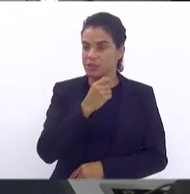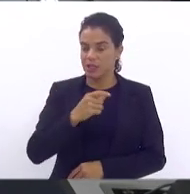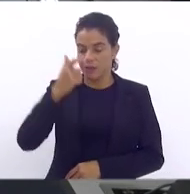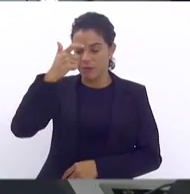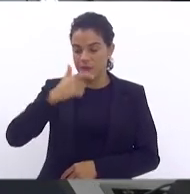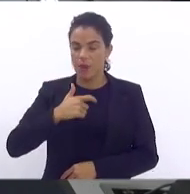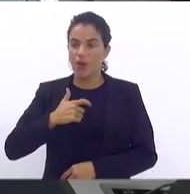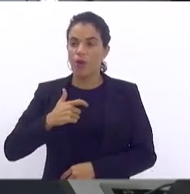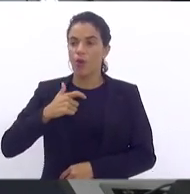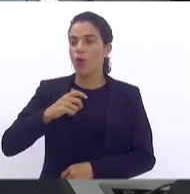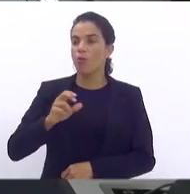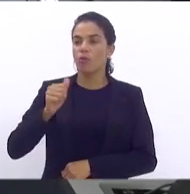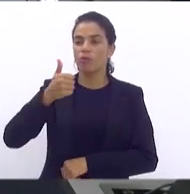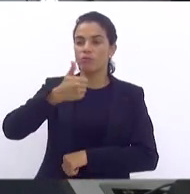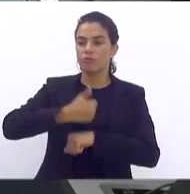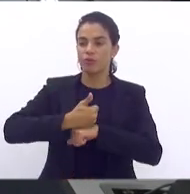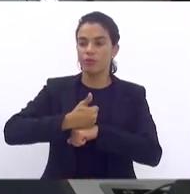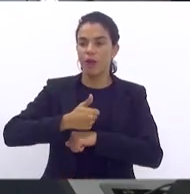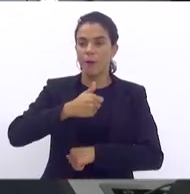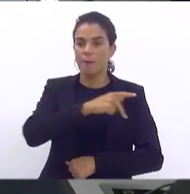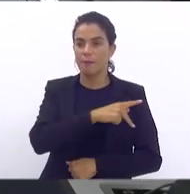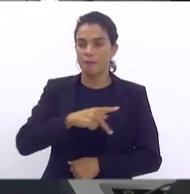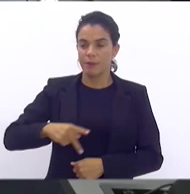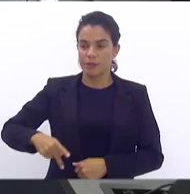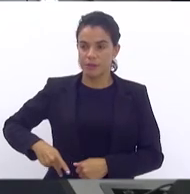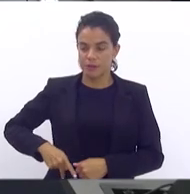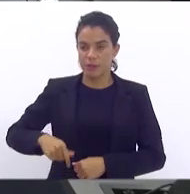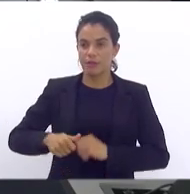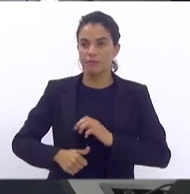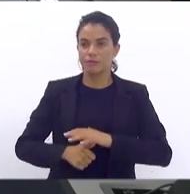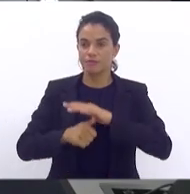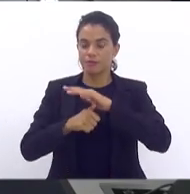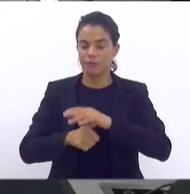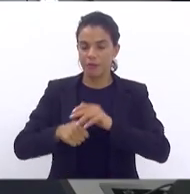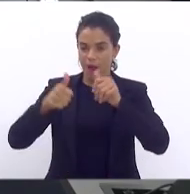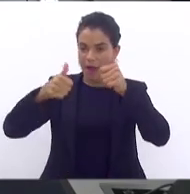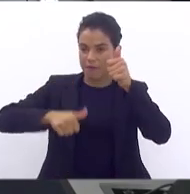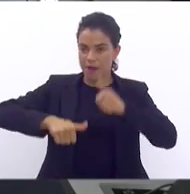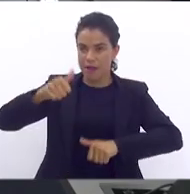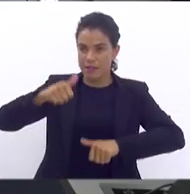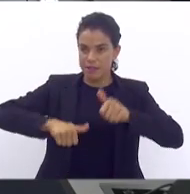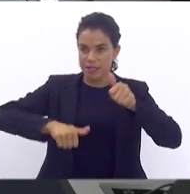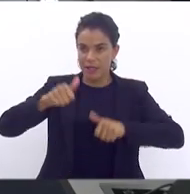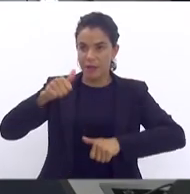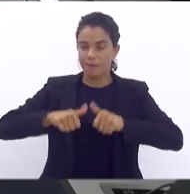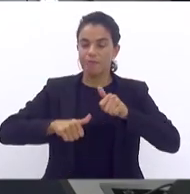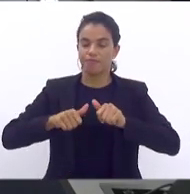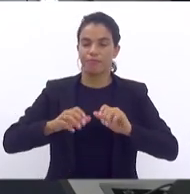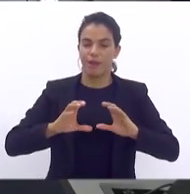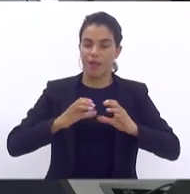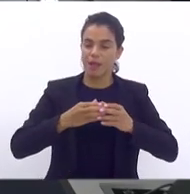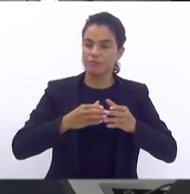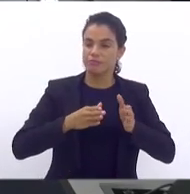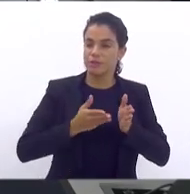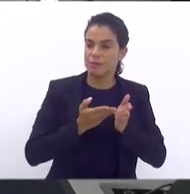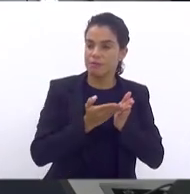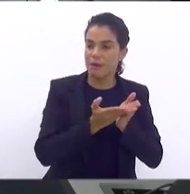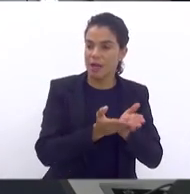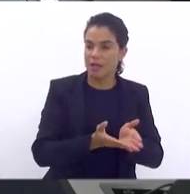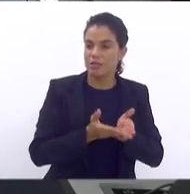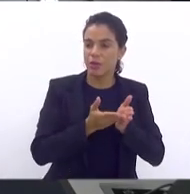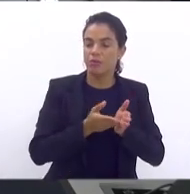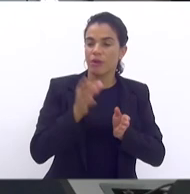de presidente da Comissão Parlamentar de Inquérito, para investigar e analisar casos específicos de embarcações que se